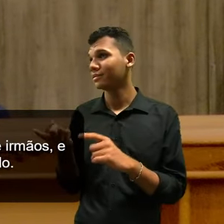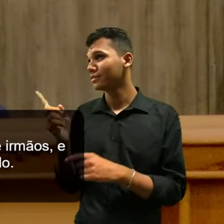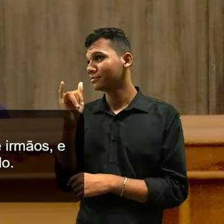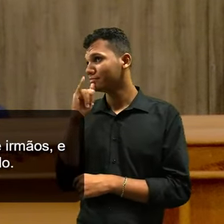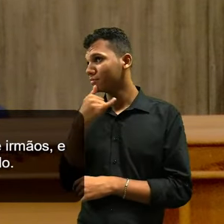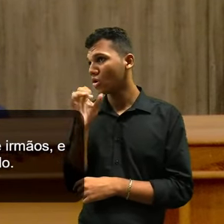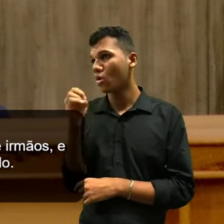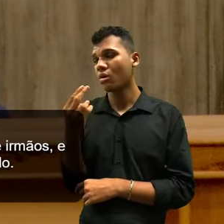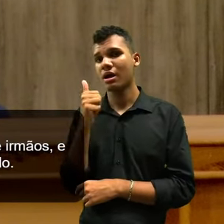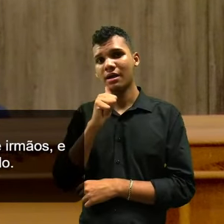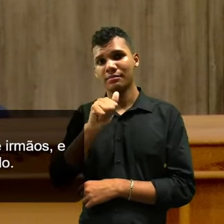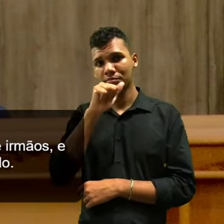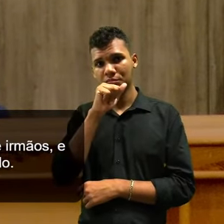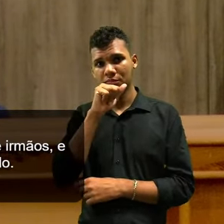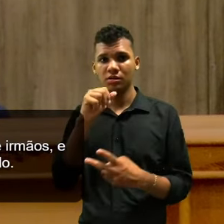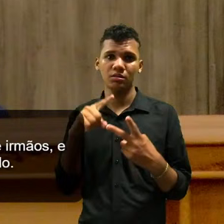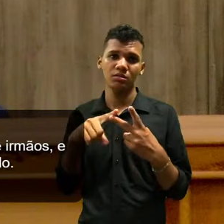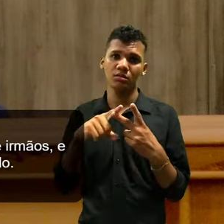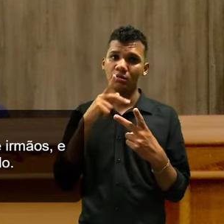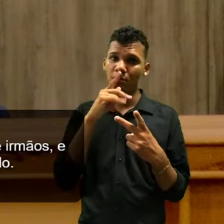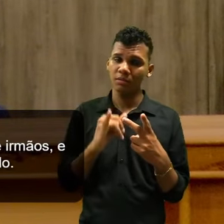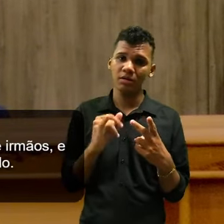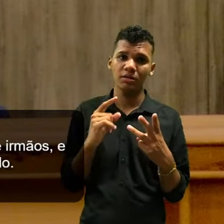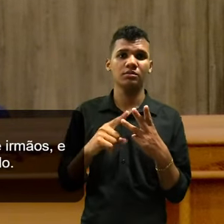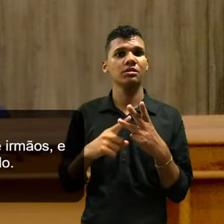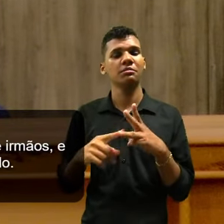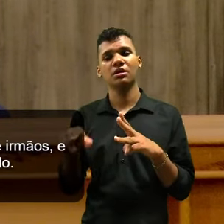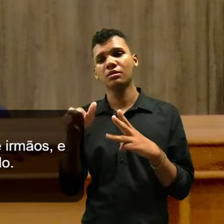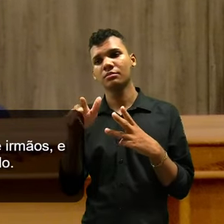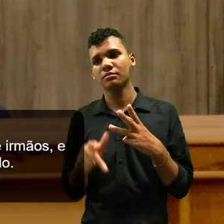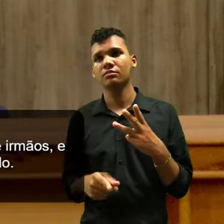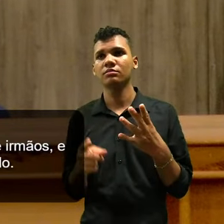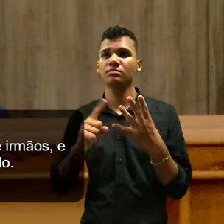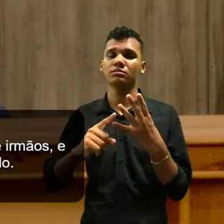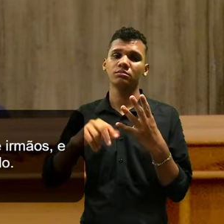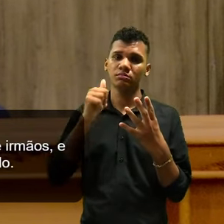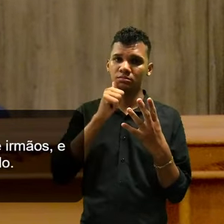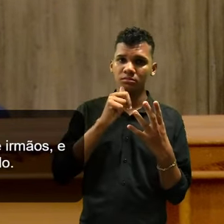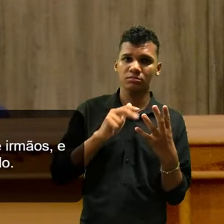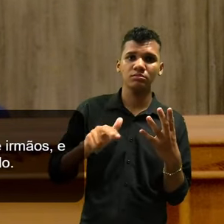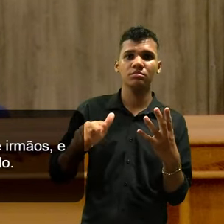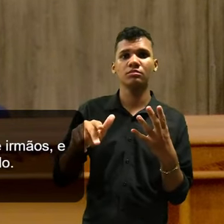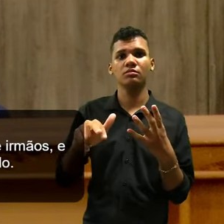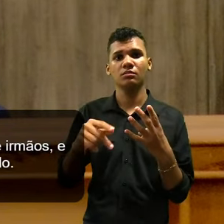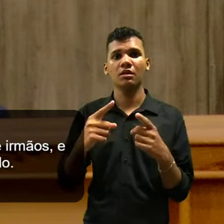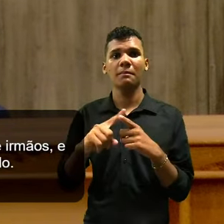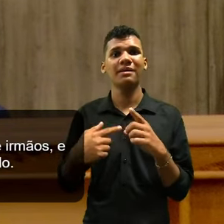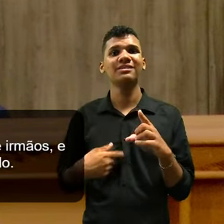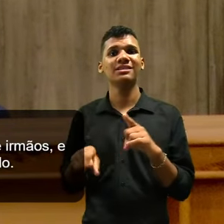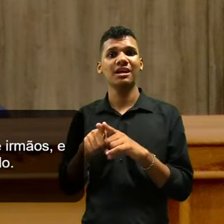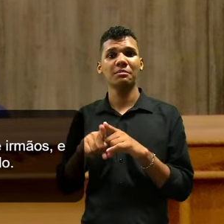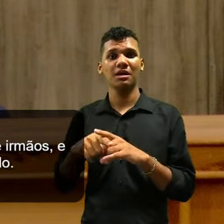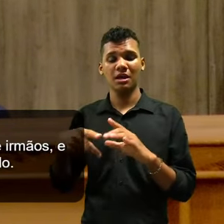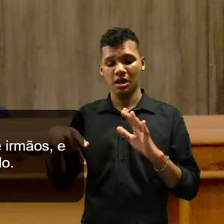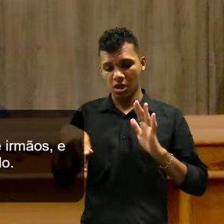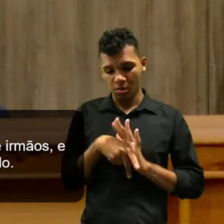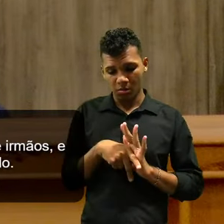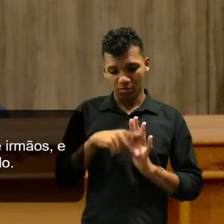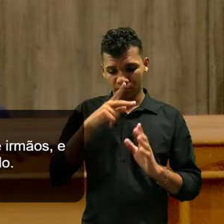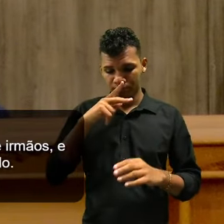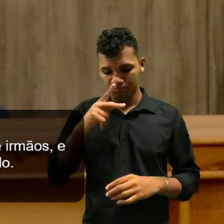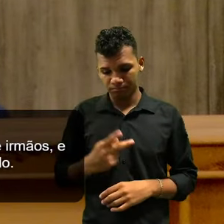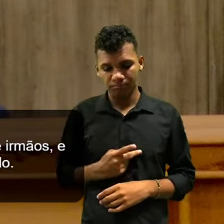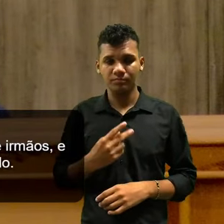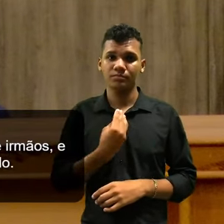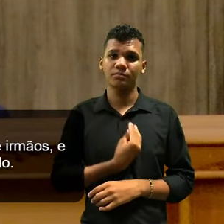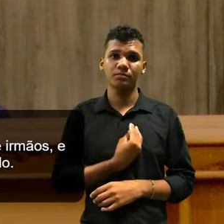mãe mã e a mulher e filhos irmãos irmãs e ainda também a sua própria vida não pode